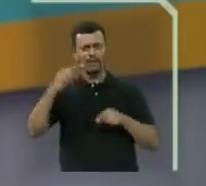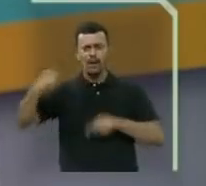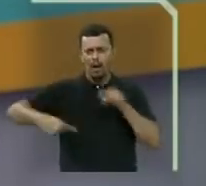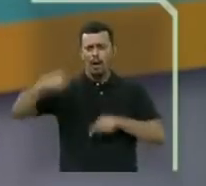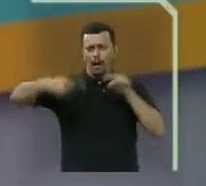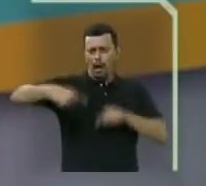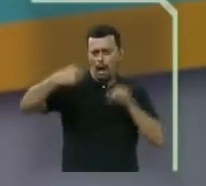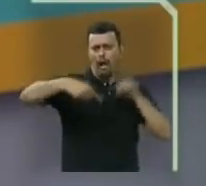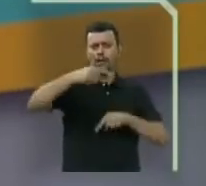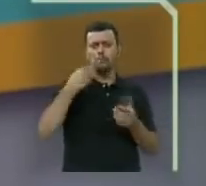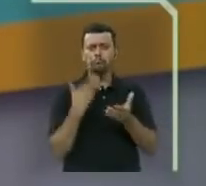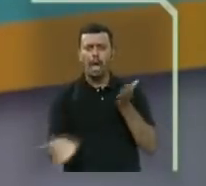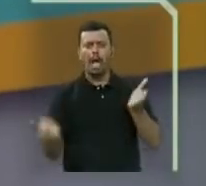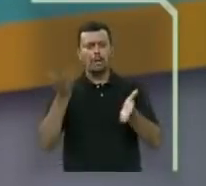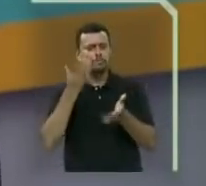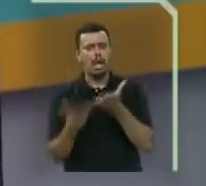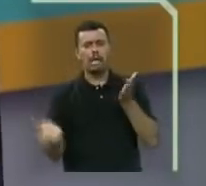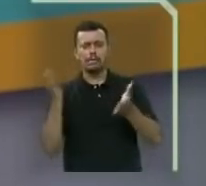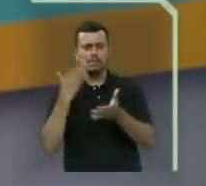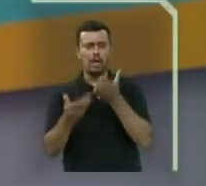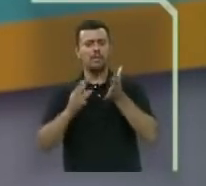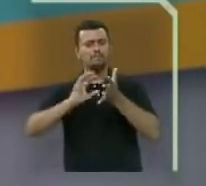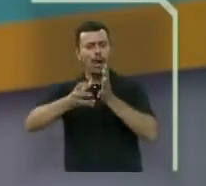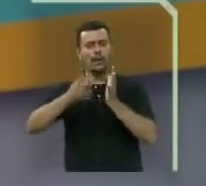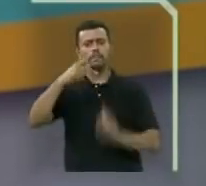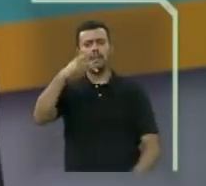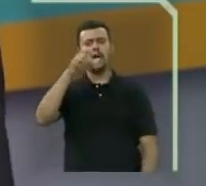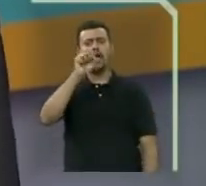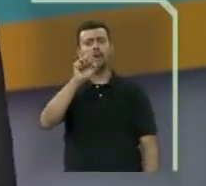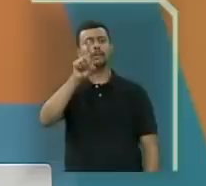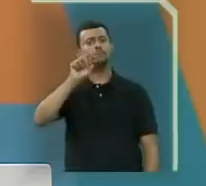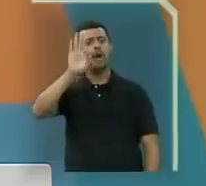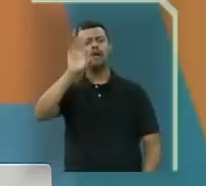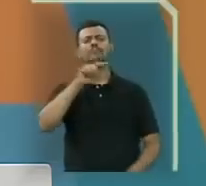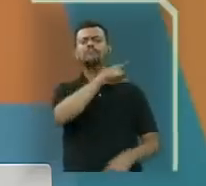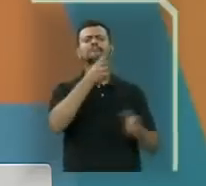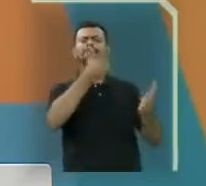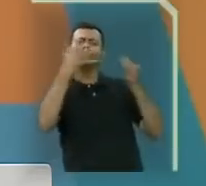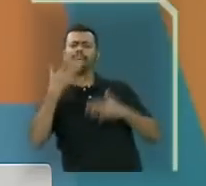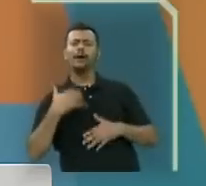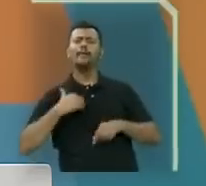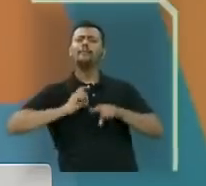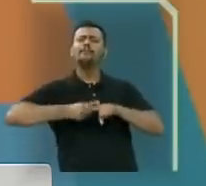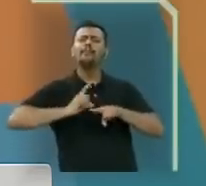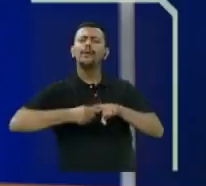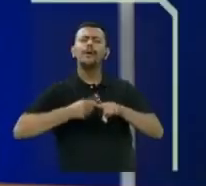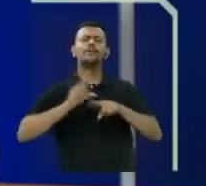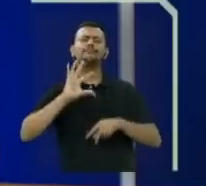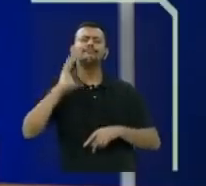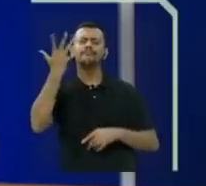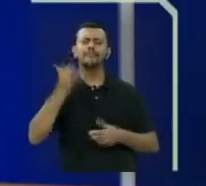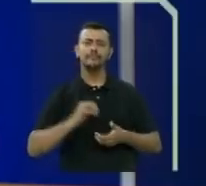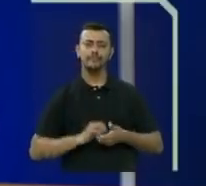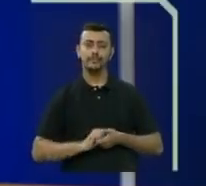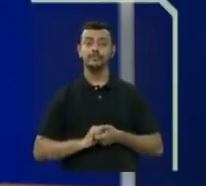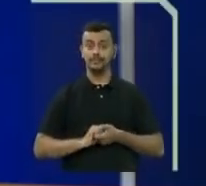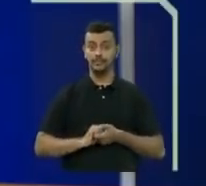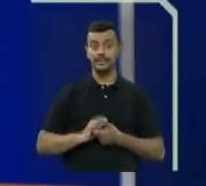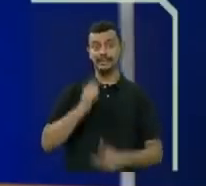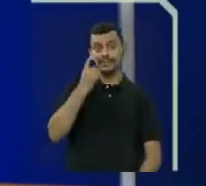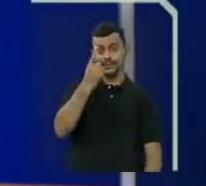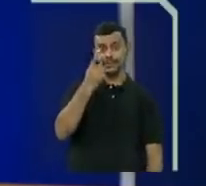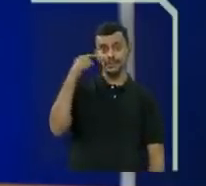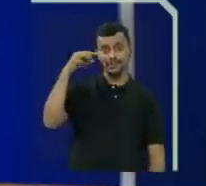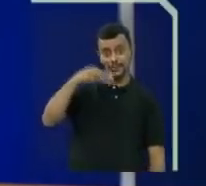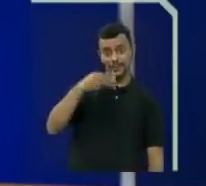para o PSDB. A minha questão, qual é a explicação para isso? Um minuto e meio. Quero cumprimentar os